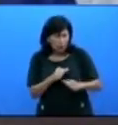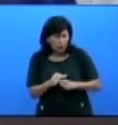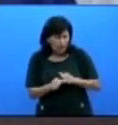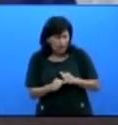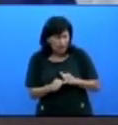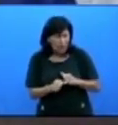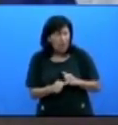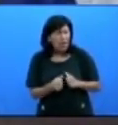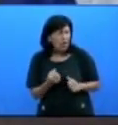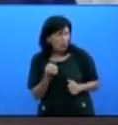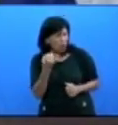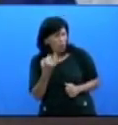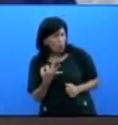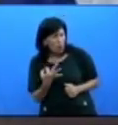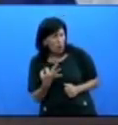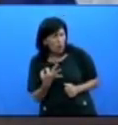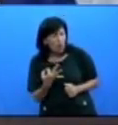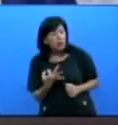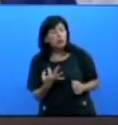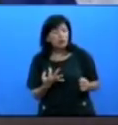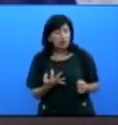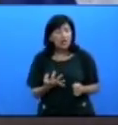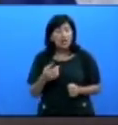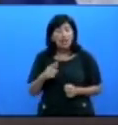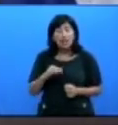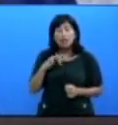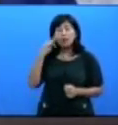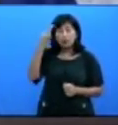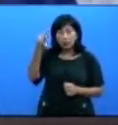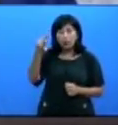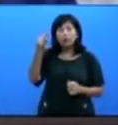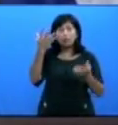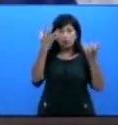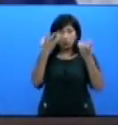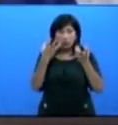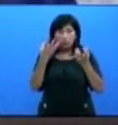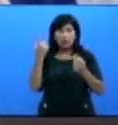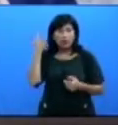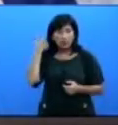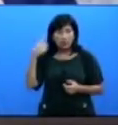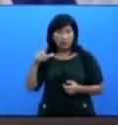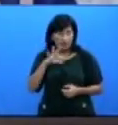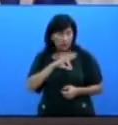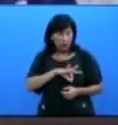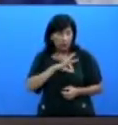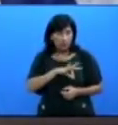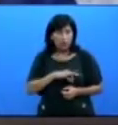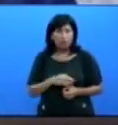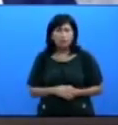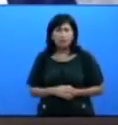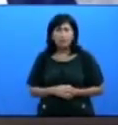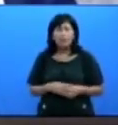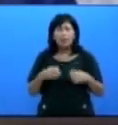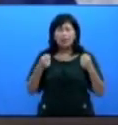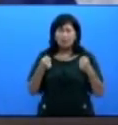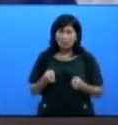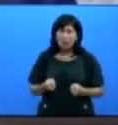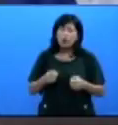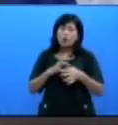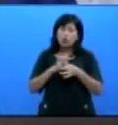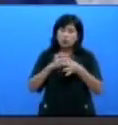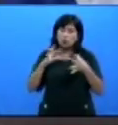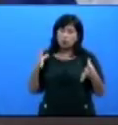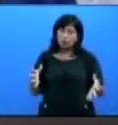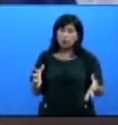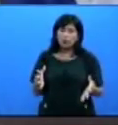peça orçamentária, saber que existe esta possibilidade de, em o prefeito